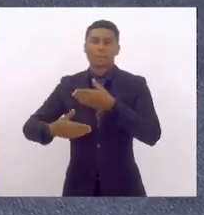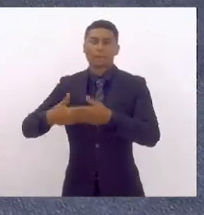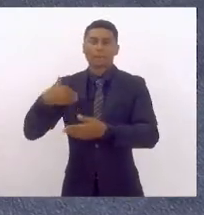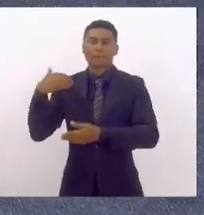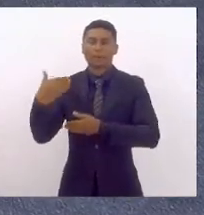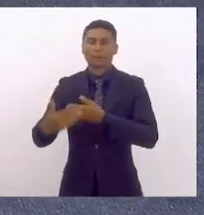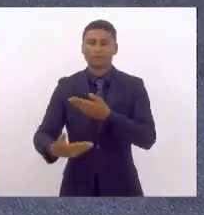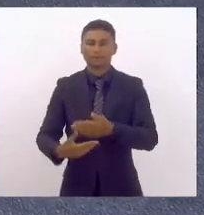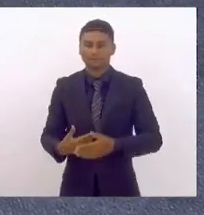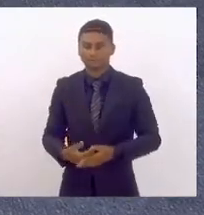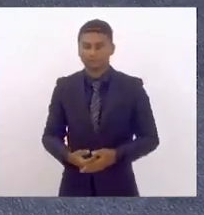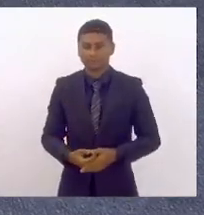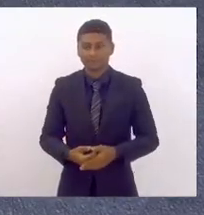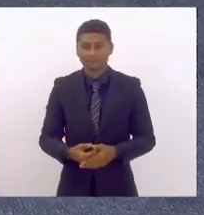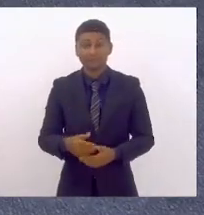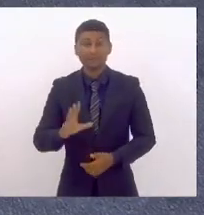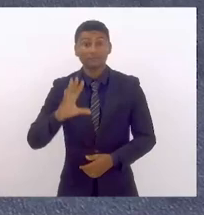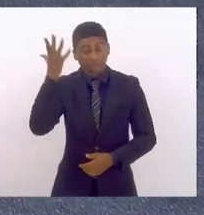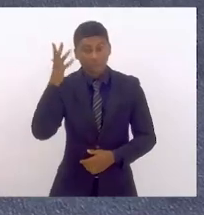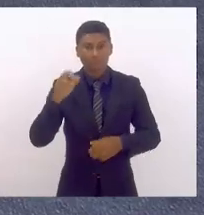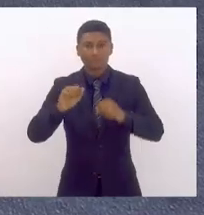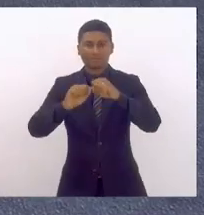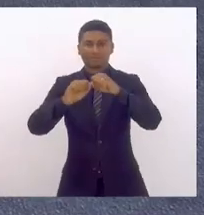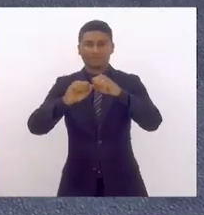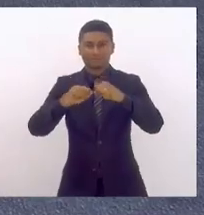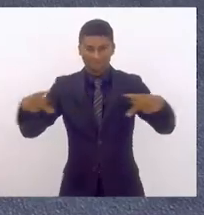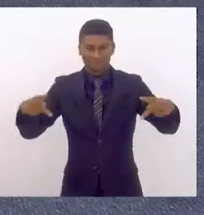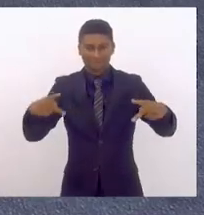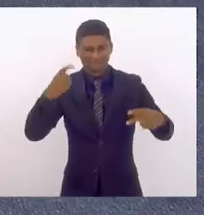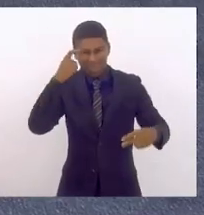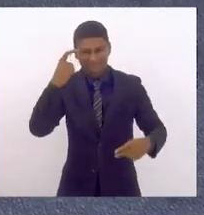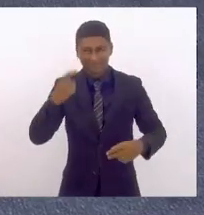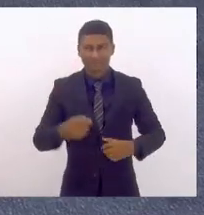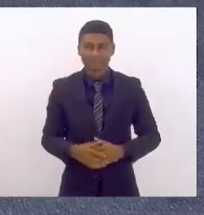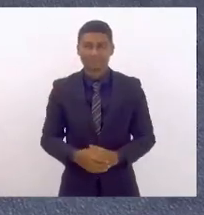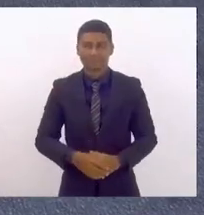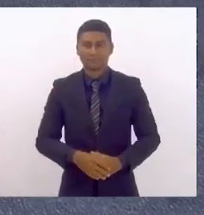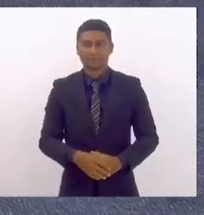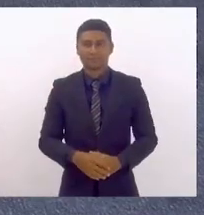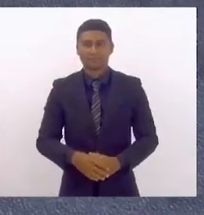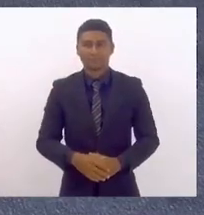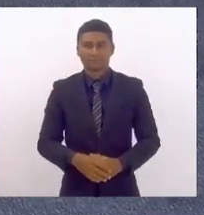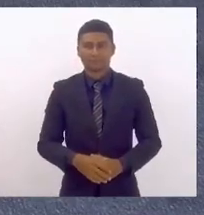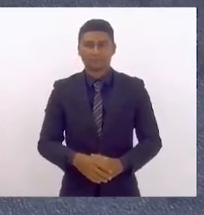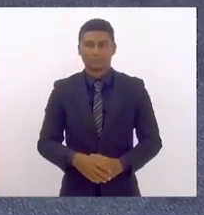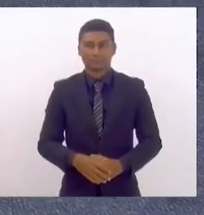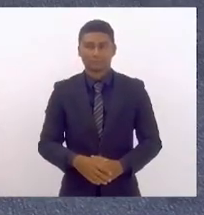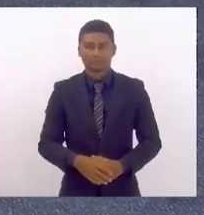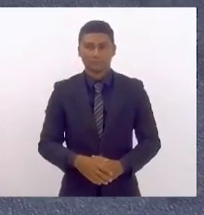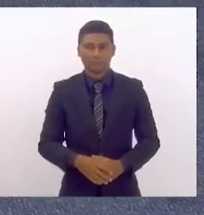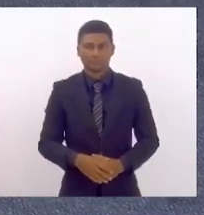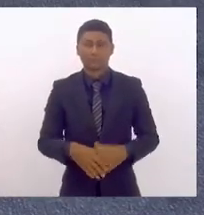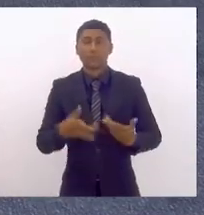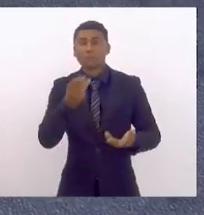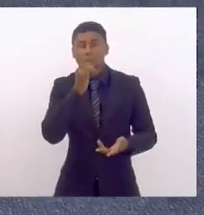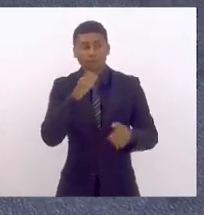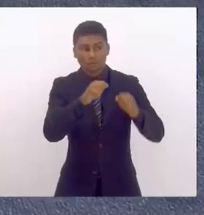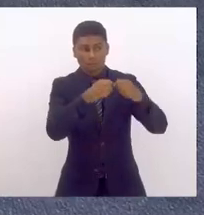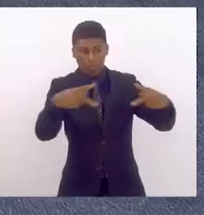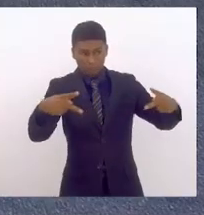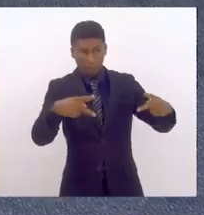aí vem esse negócio tá aposentadoria né é aposentada com valor x